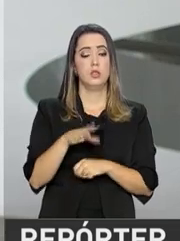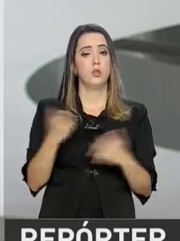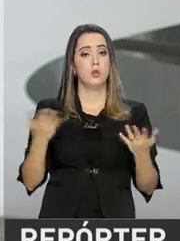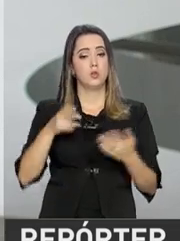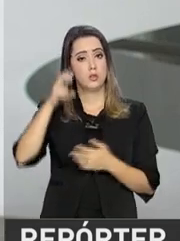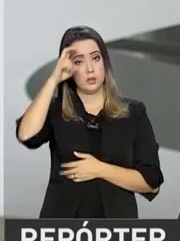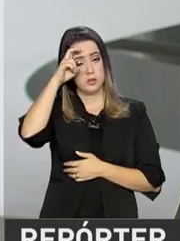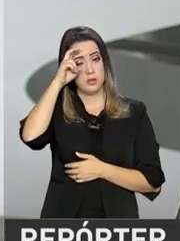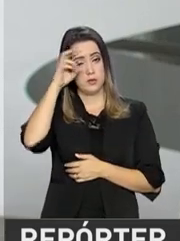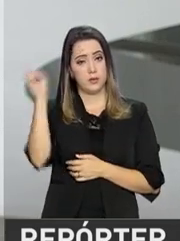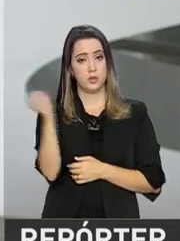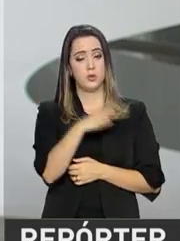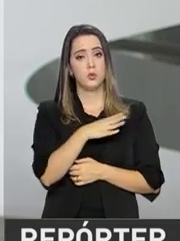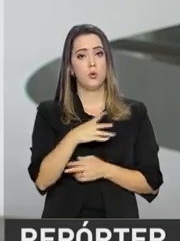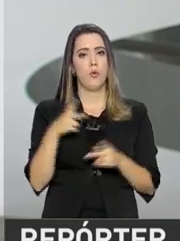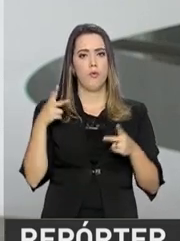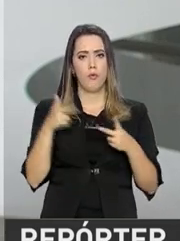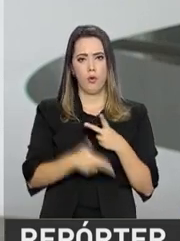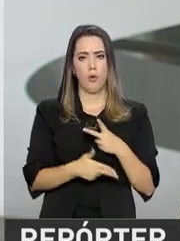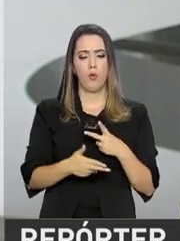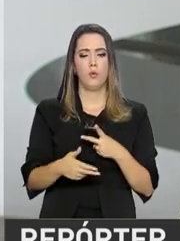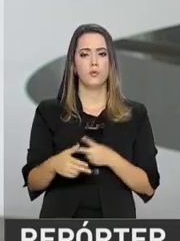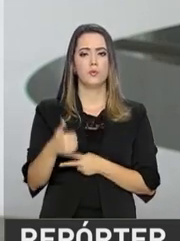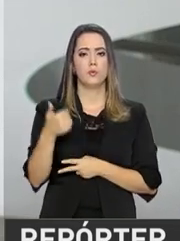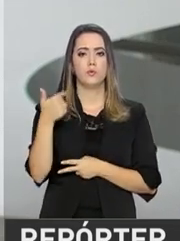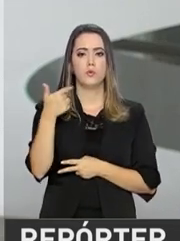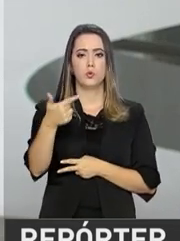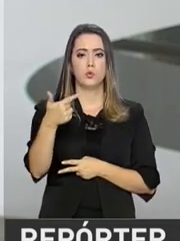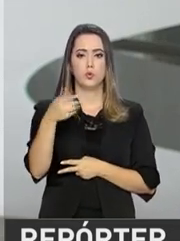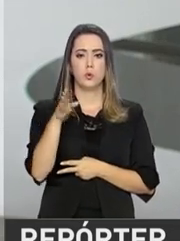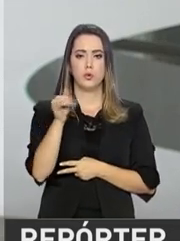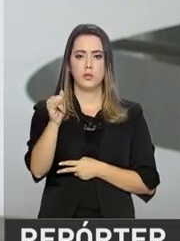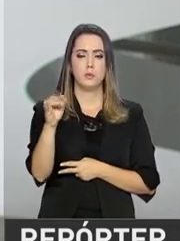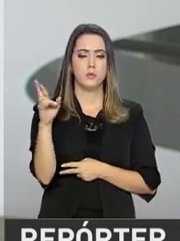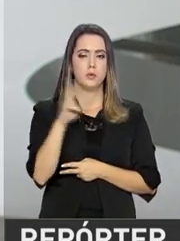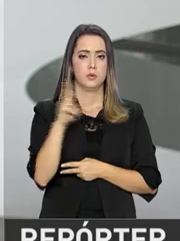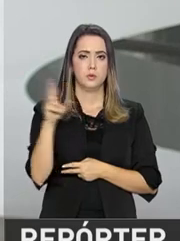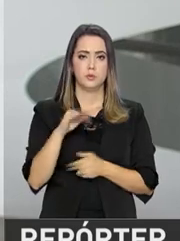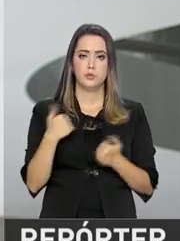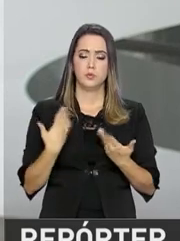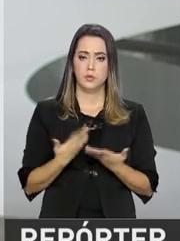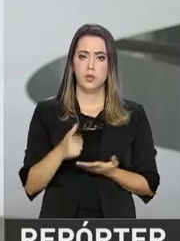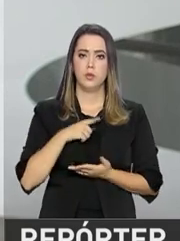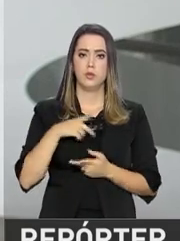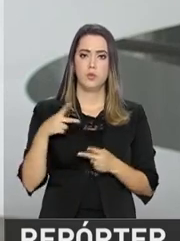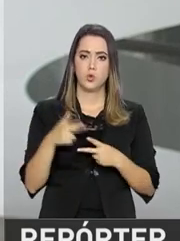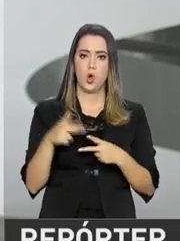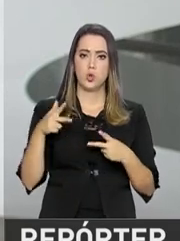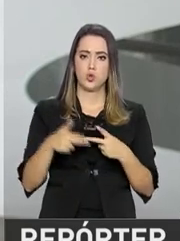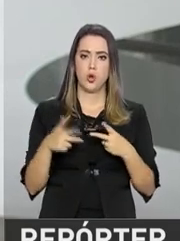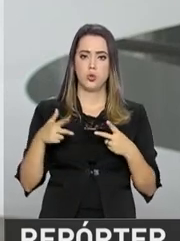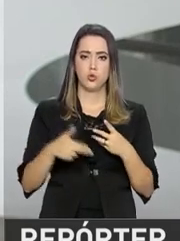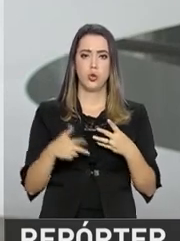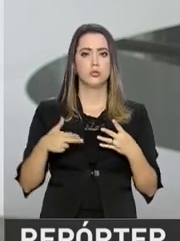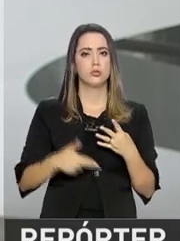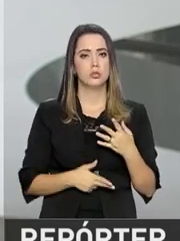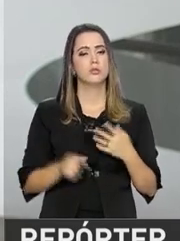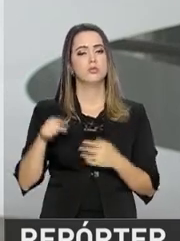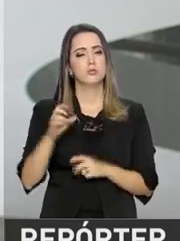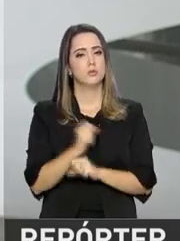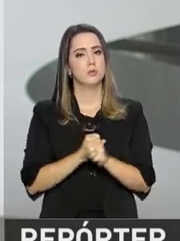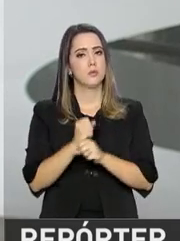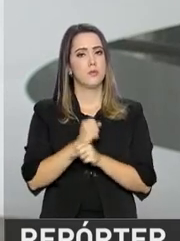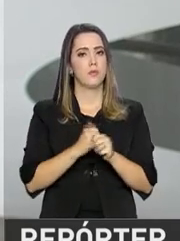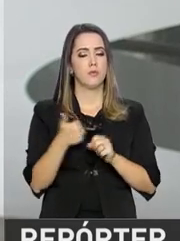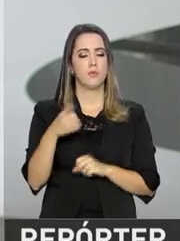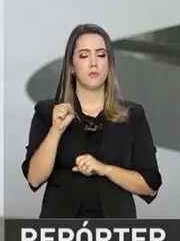quinta feira fez um novo contingenciamento de 2 bilhões de reais então temos com tingi iniciados no orçamento deste ano